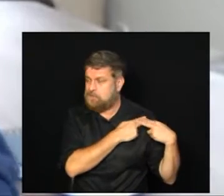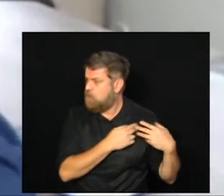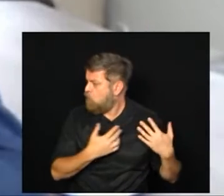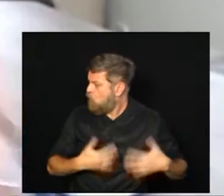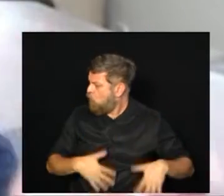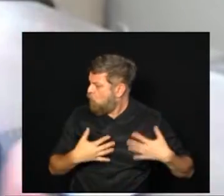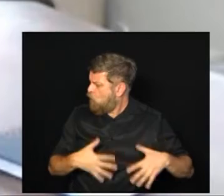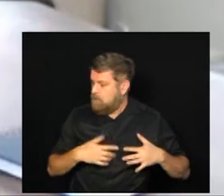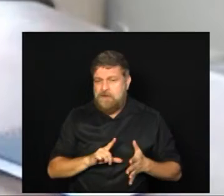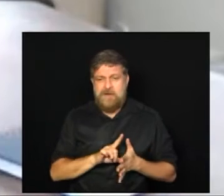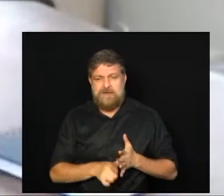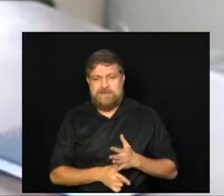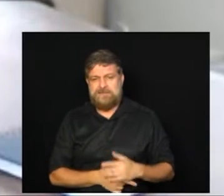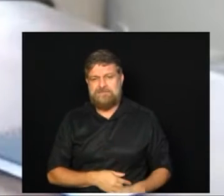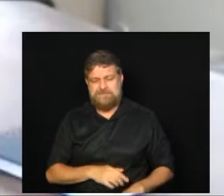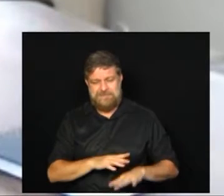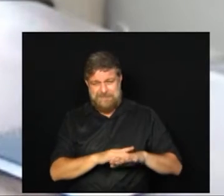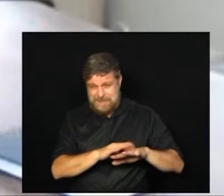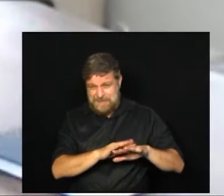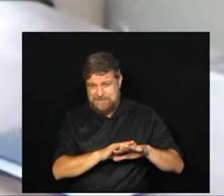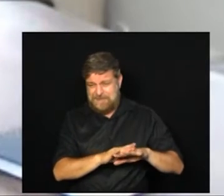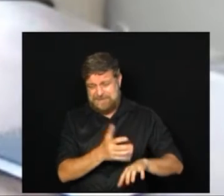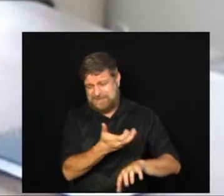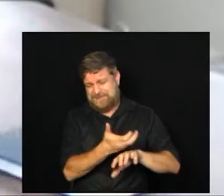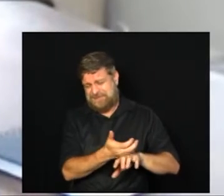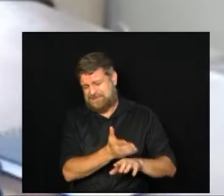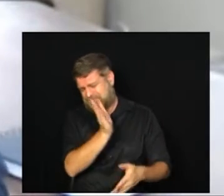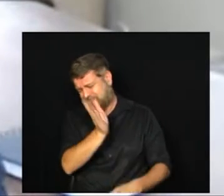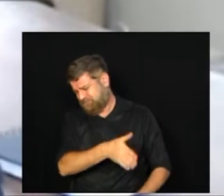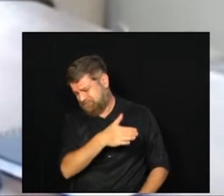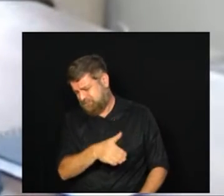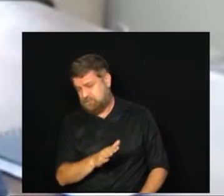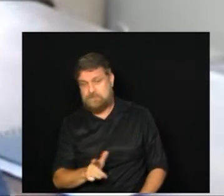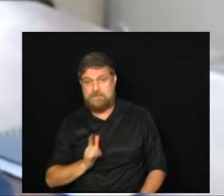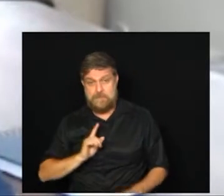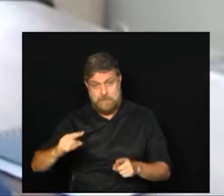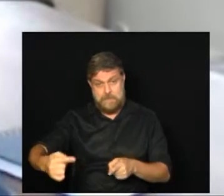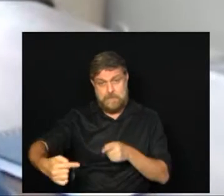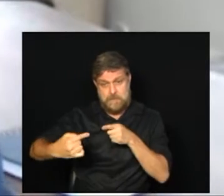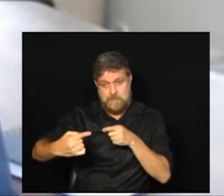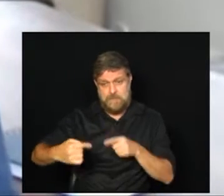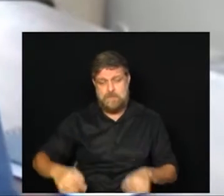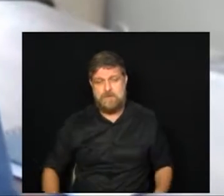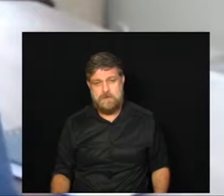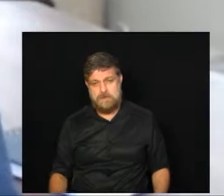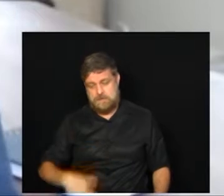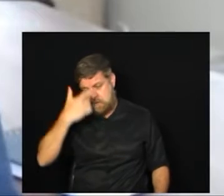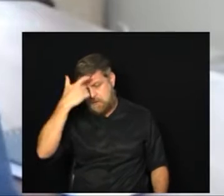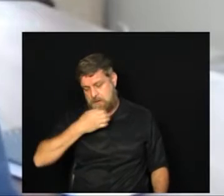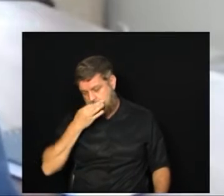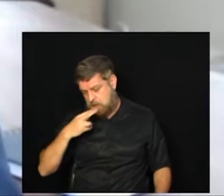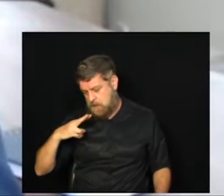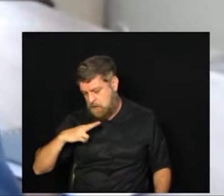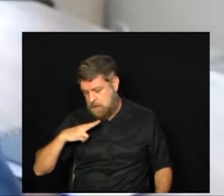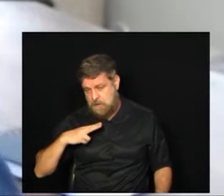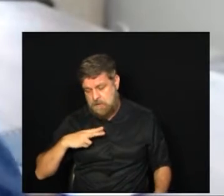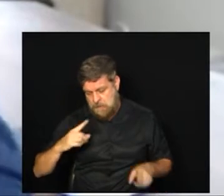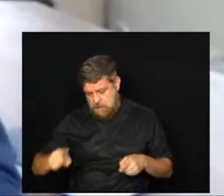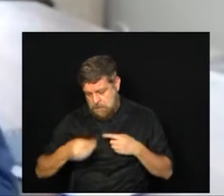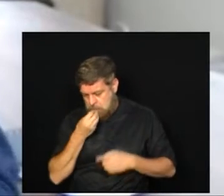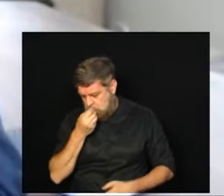e depois de um tempo também abre mão do projeto, né? Então, é um desafio. Eu vejo que é um bom